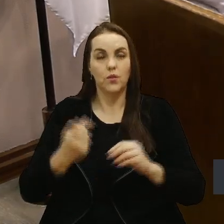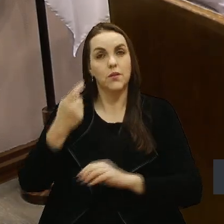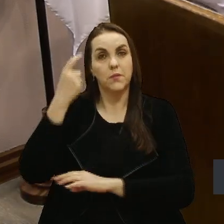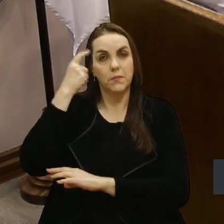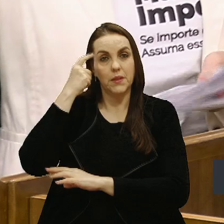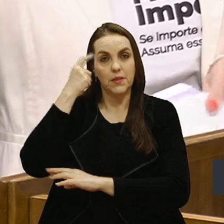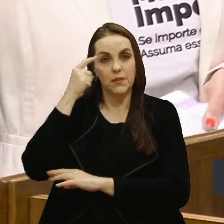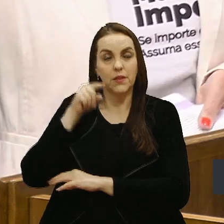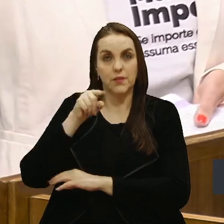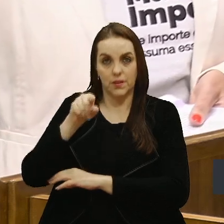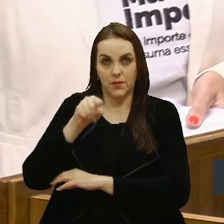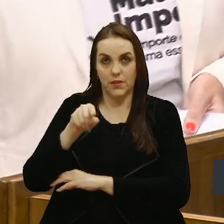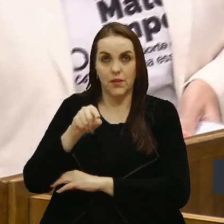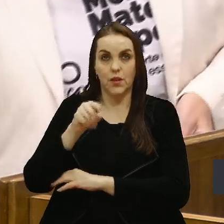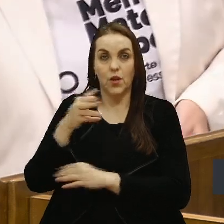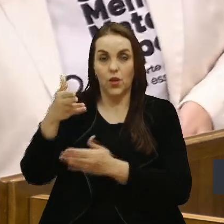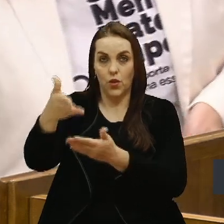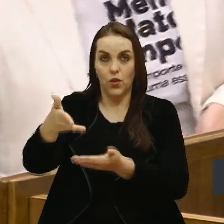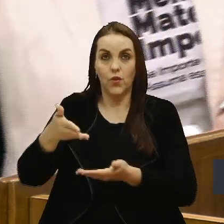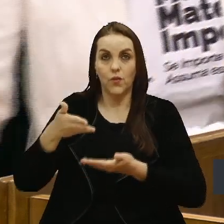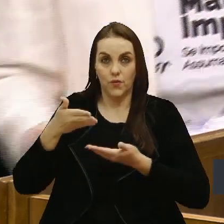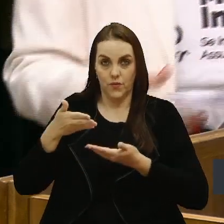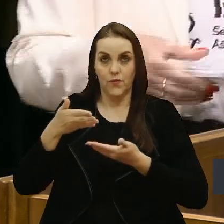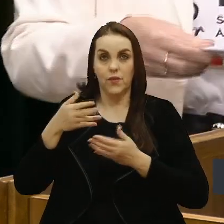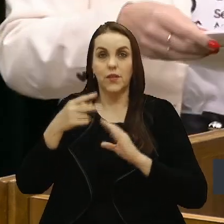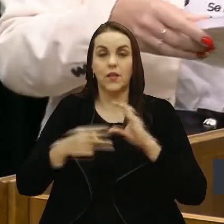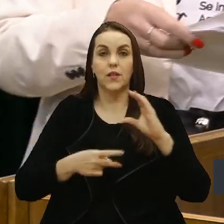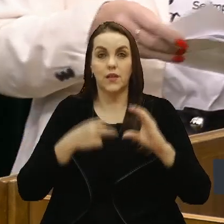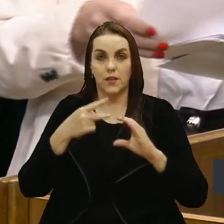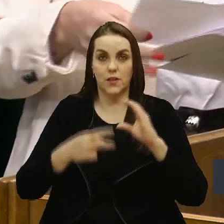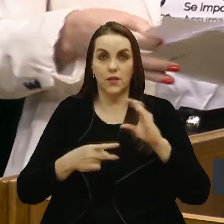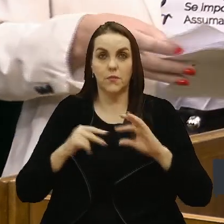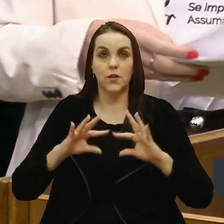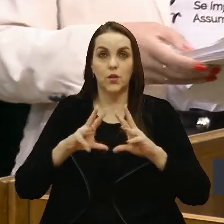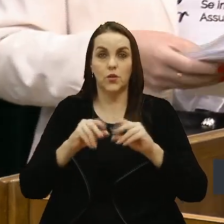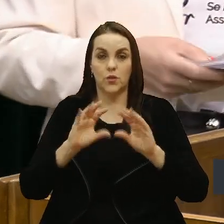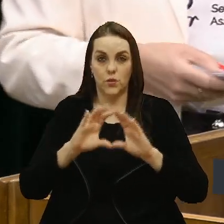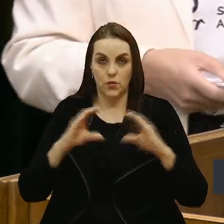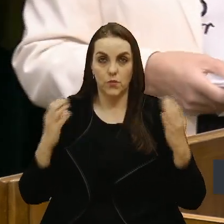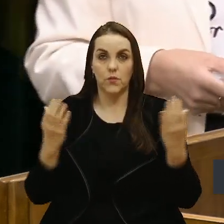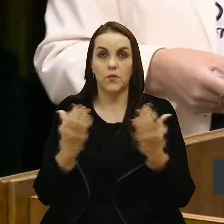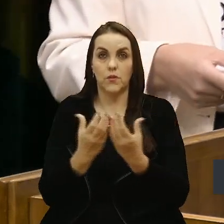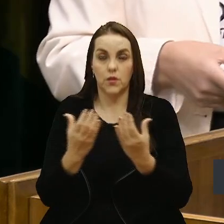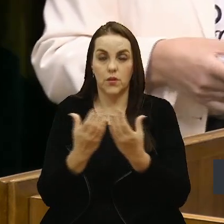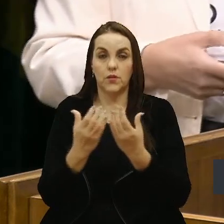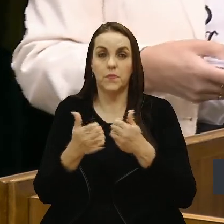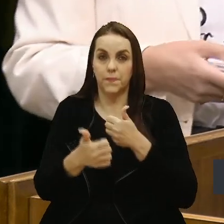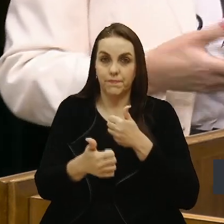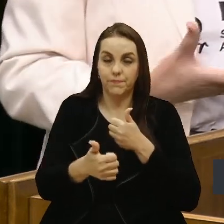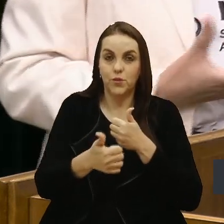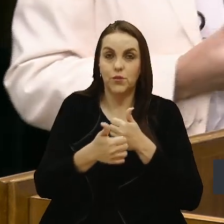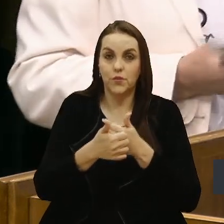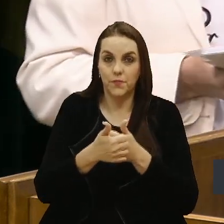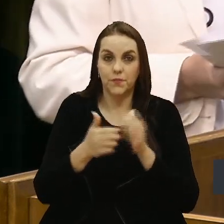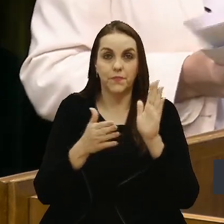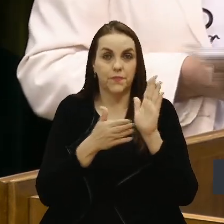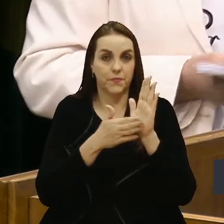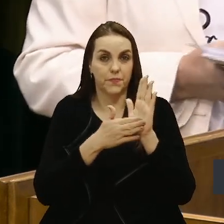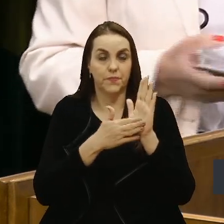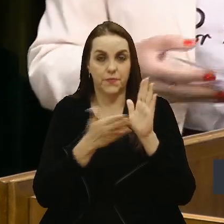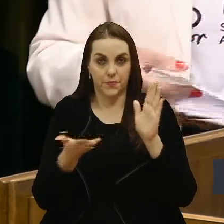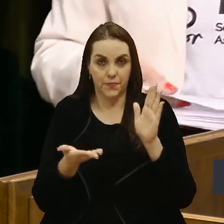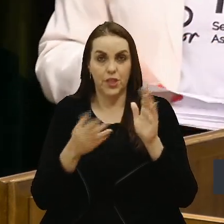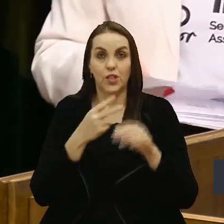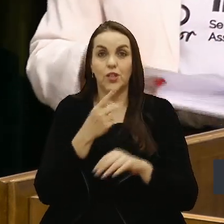que nós viemos aqui convidar essa Casa Legislativa e toda a comunidade a se aproximarem dessa pauta. E no dia 23